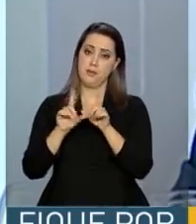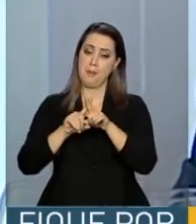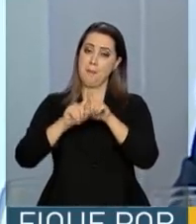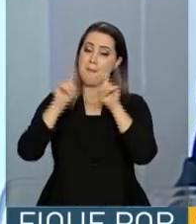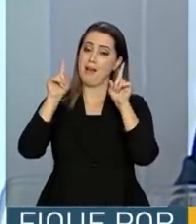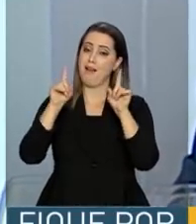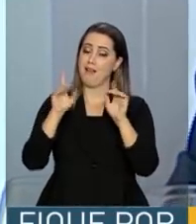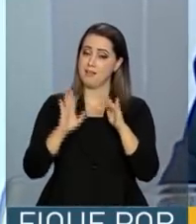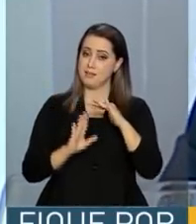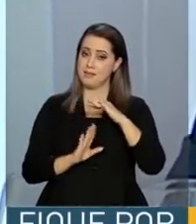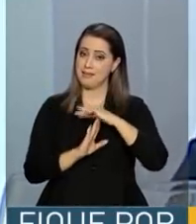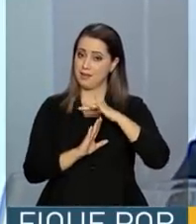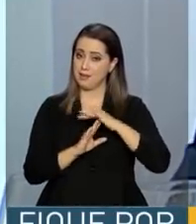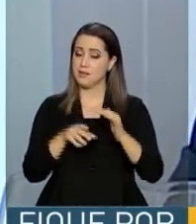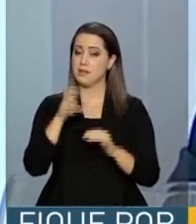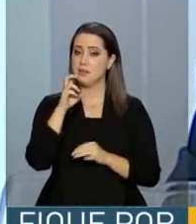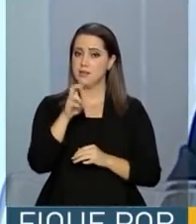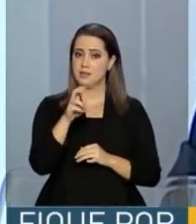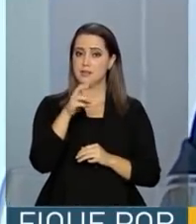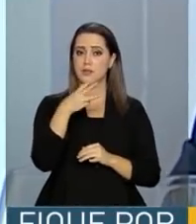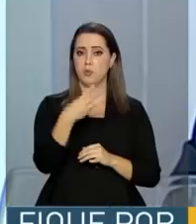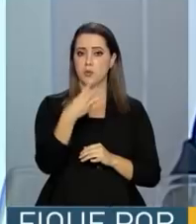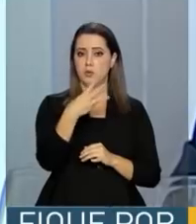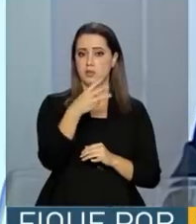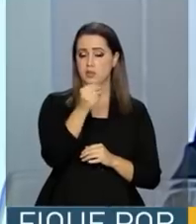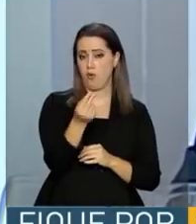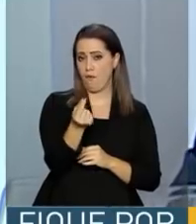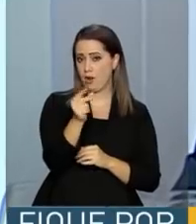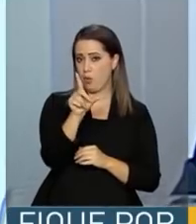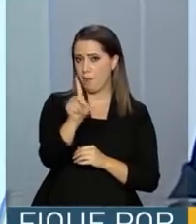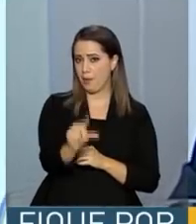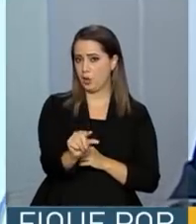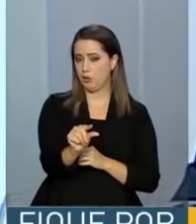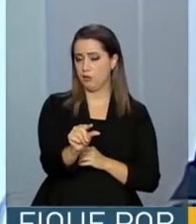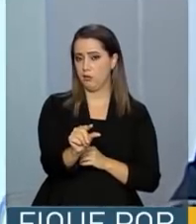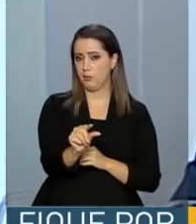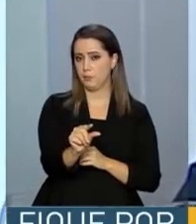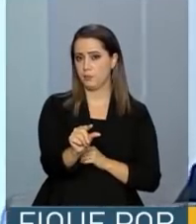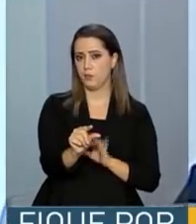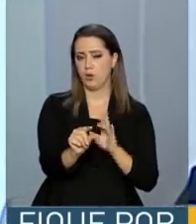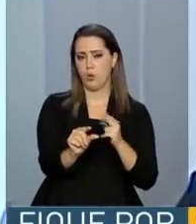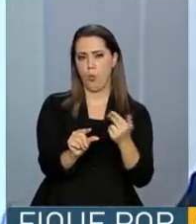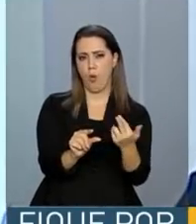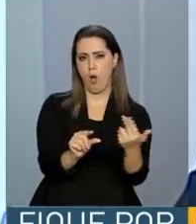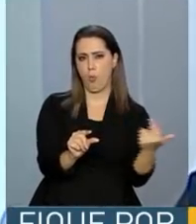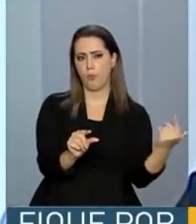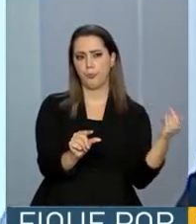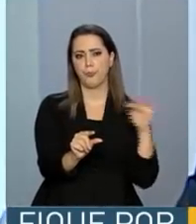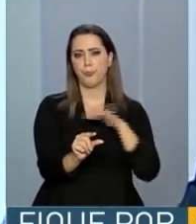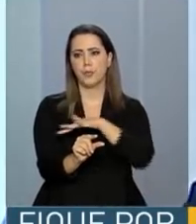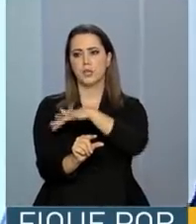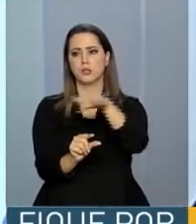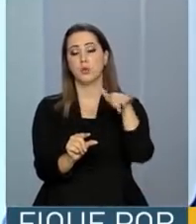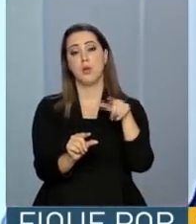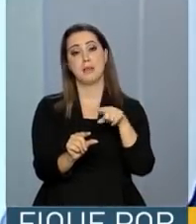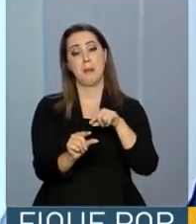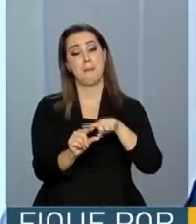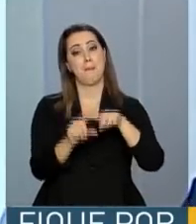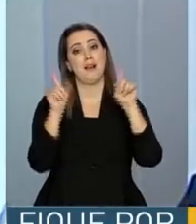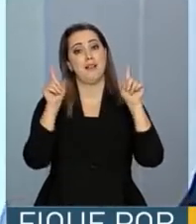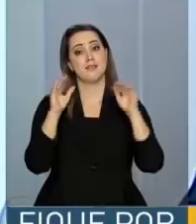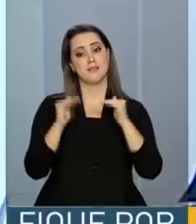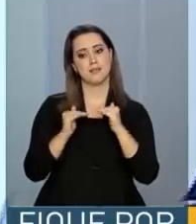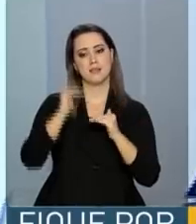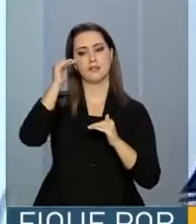até 5330 a colaboração menor é a universal regular agora acima disso